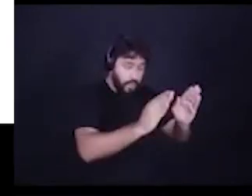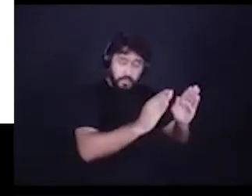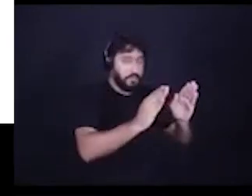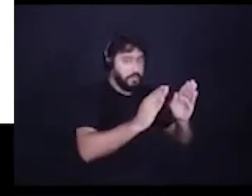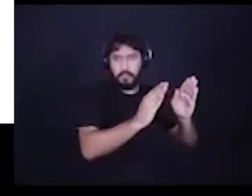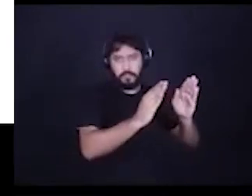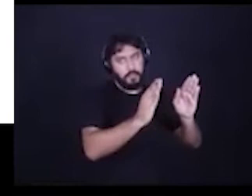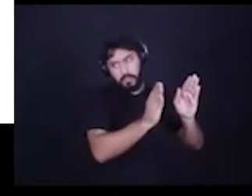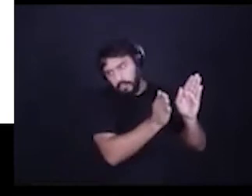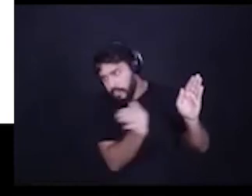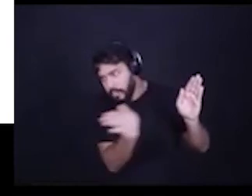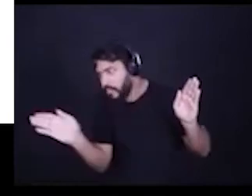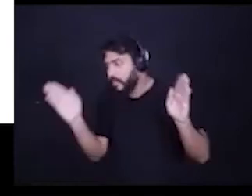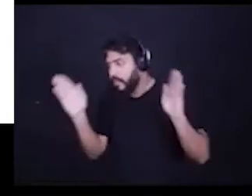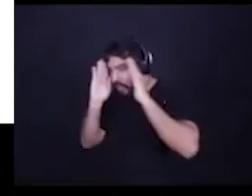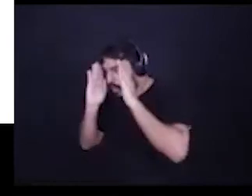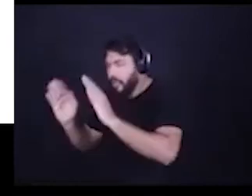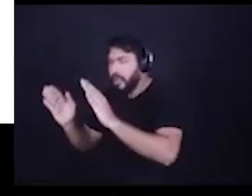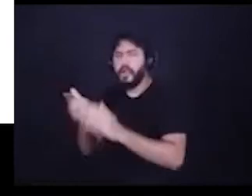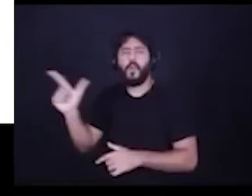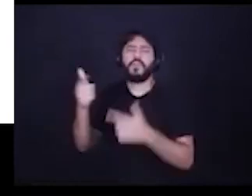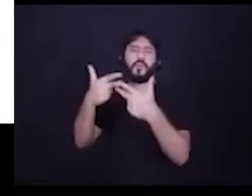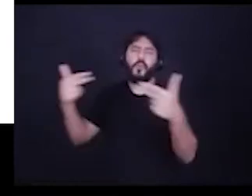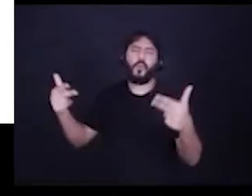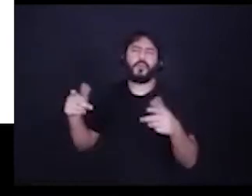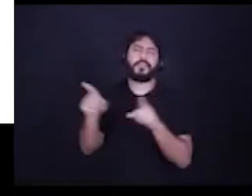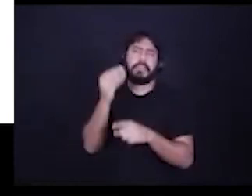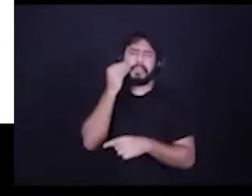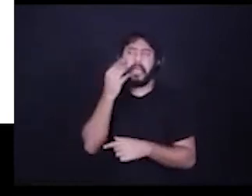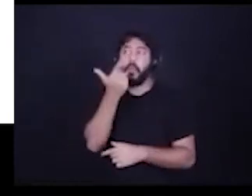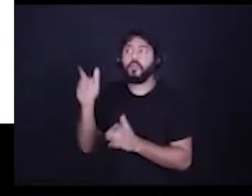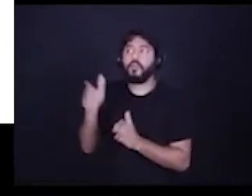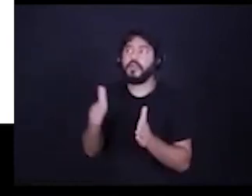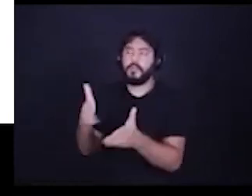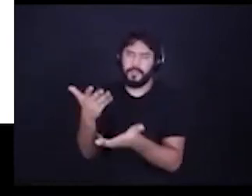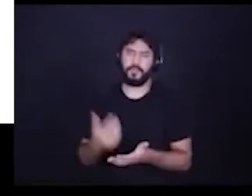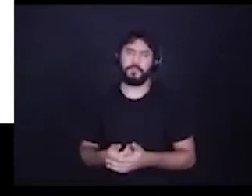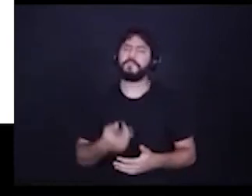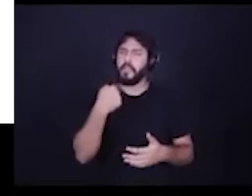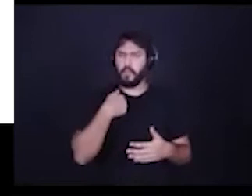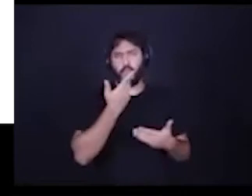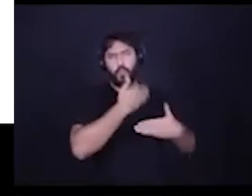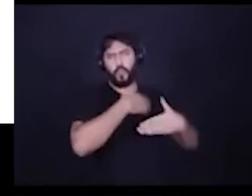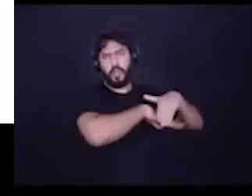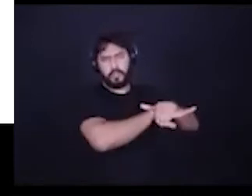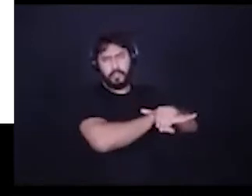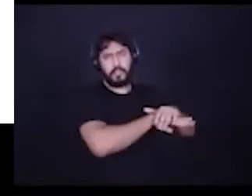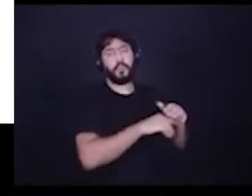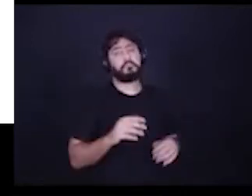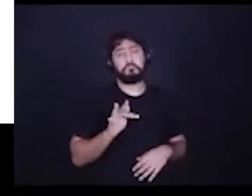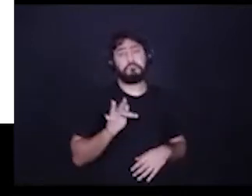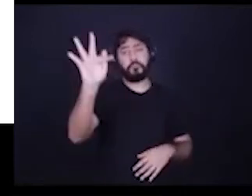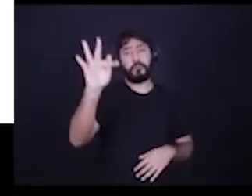não, deixa eu olhar para outra coisa, deixa eu tentar perseguir outro caminho e ver para onde ele me leva. Eu acabei guardando isso, eu vou acabar usando isso algum dia para